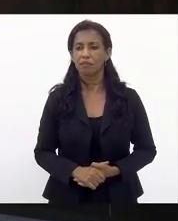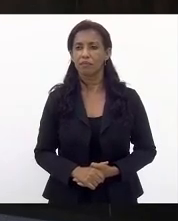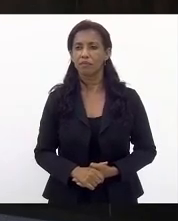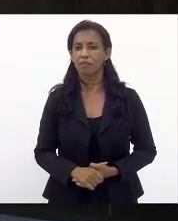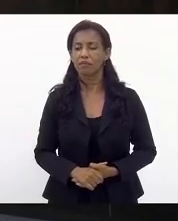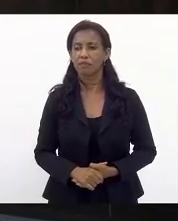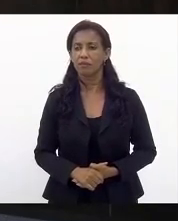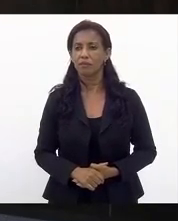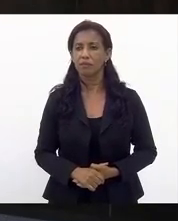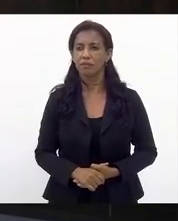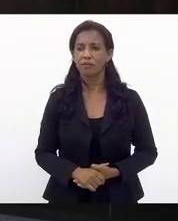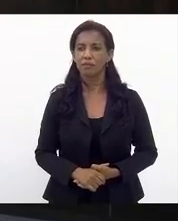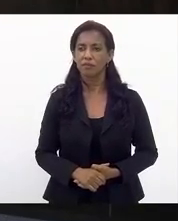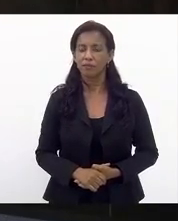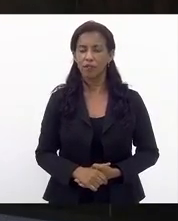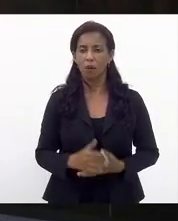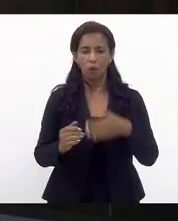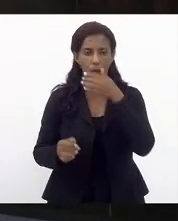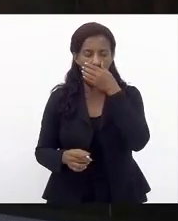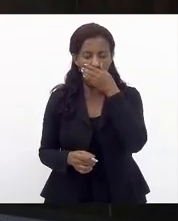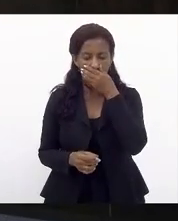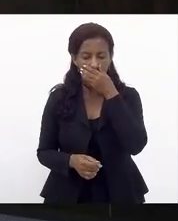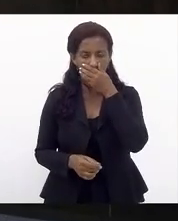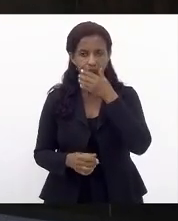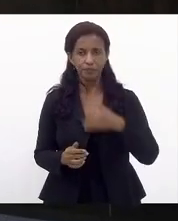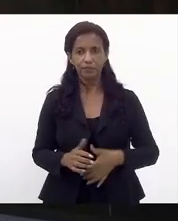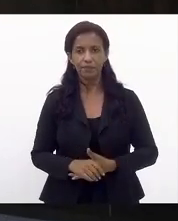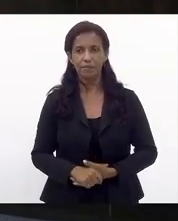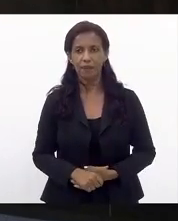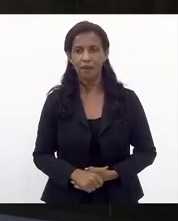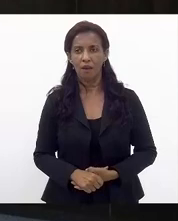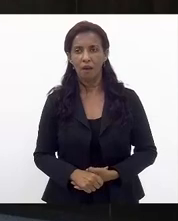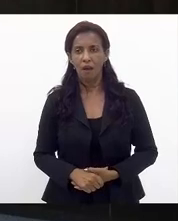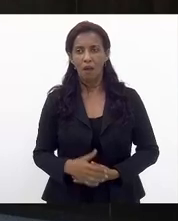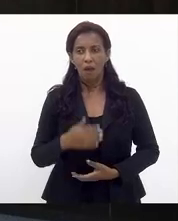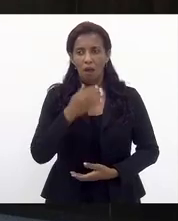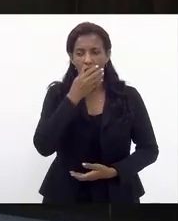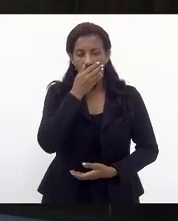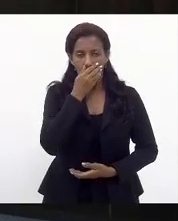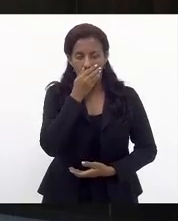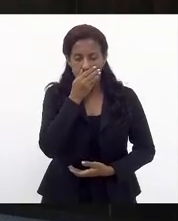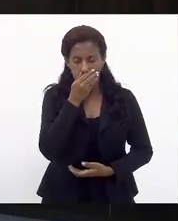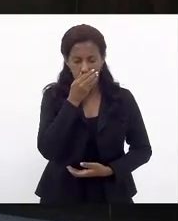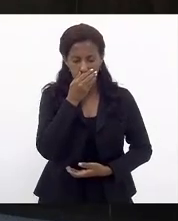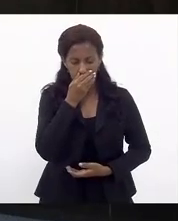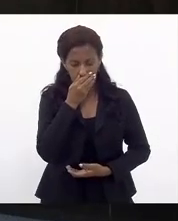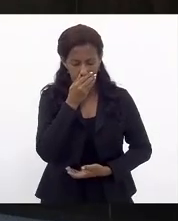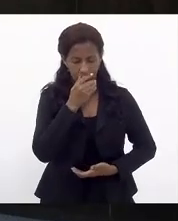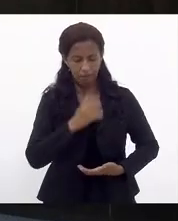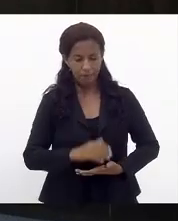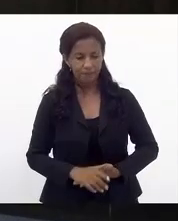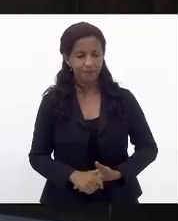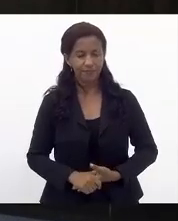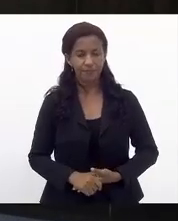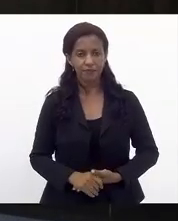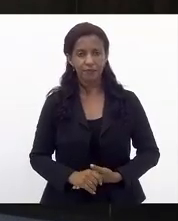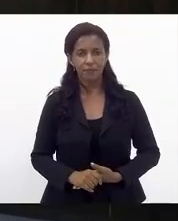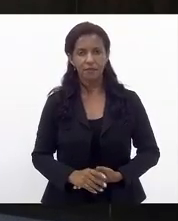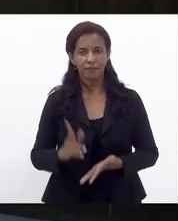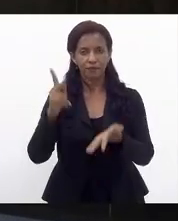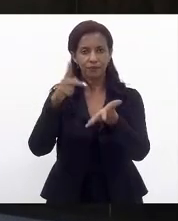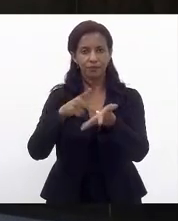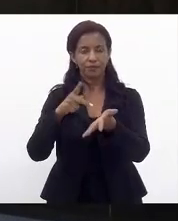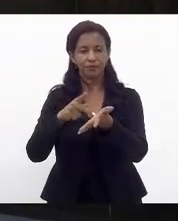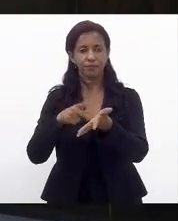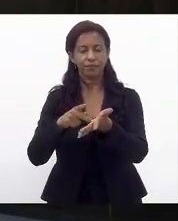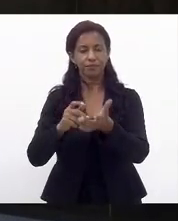é porque o seguinte artigo 76 Decepciono gasto no teto na verdade a gente